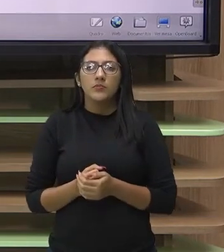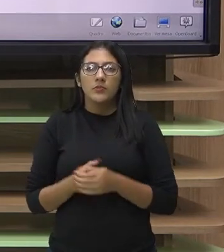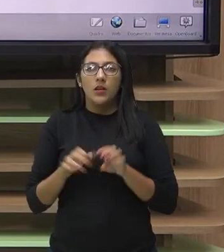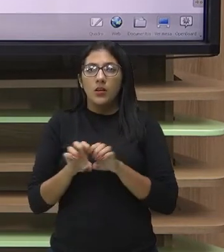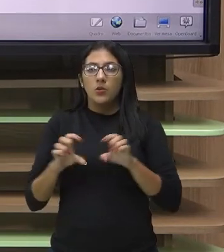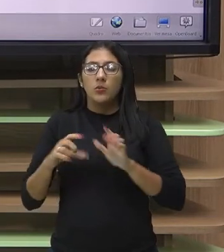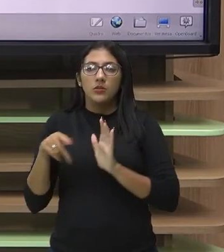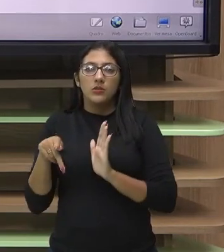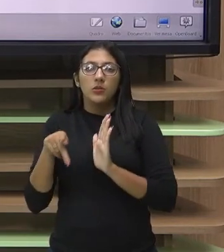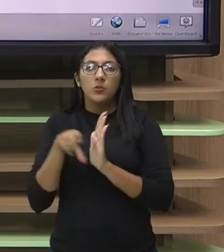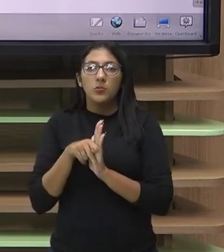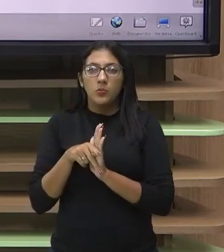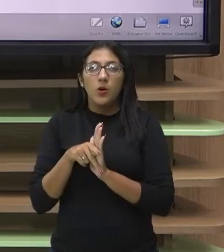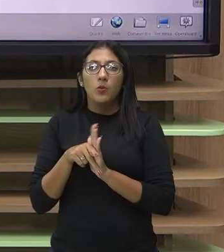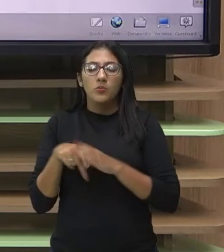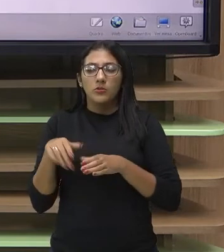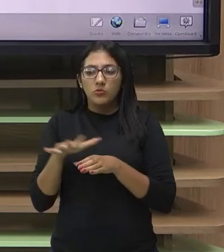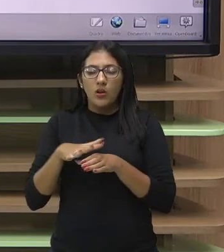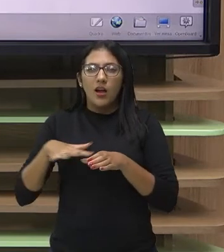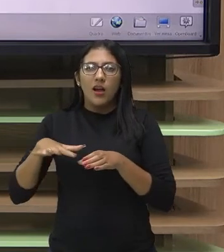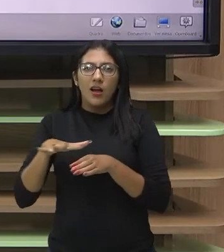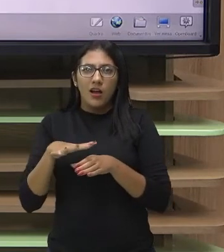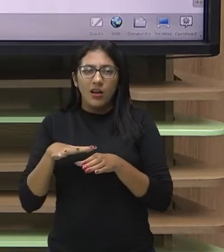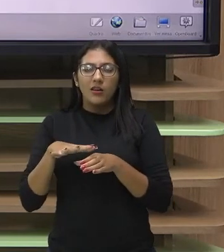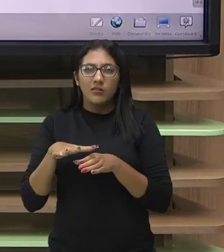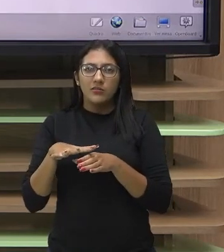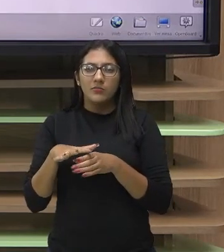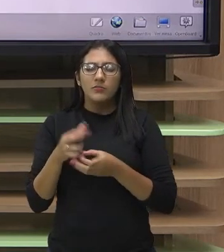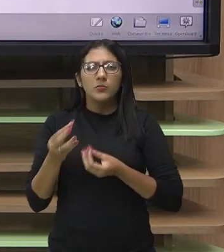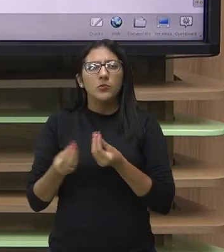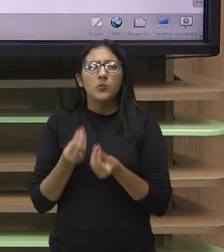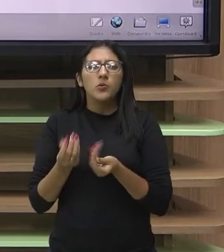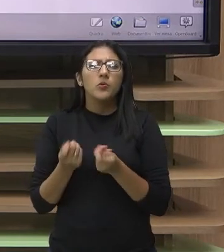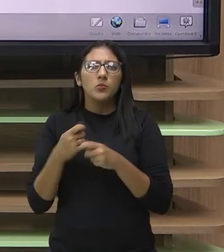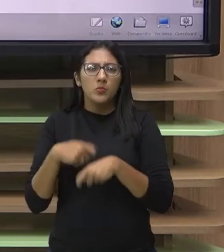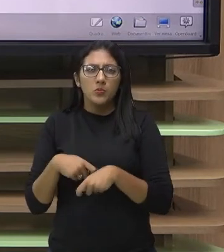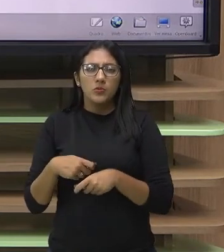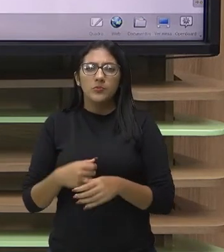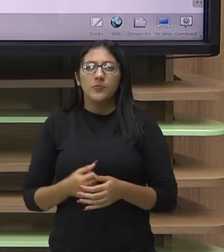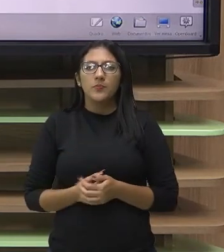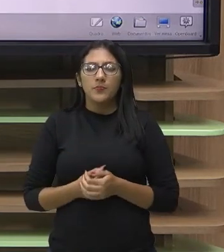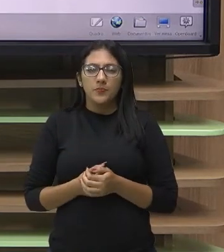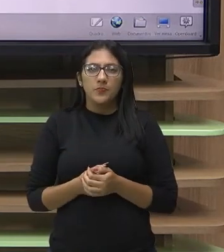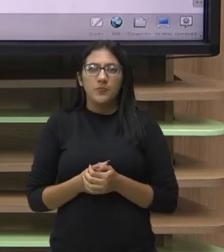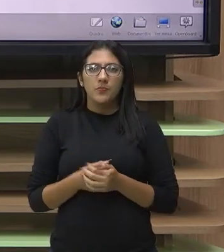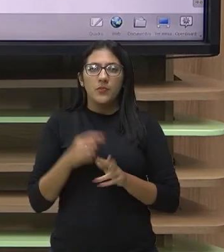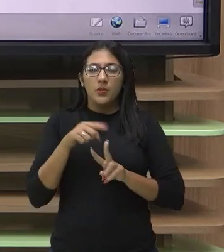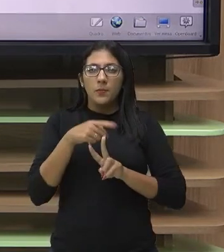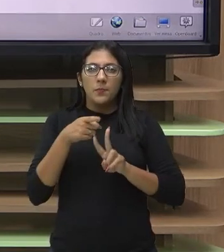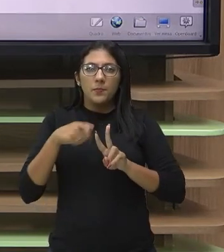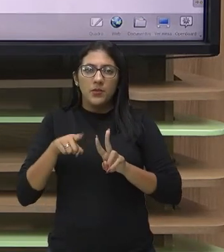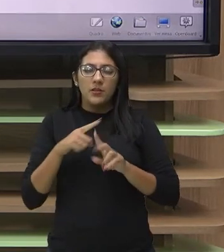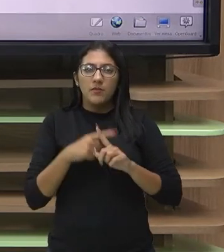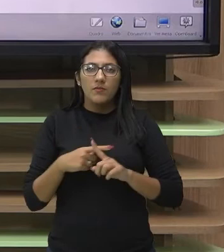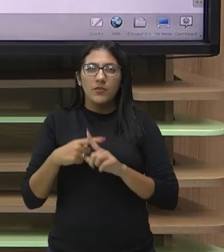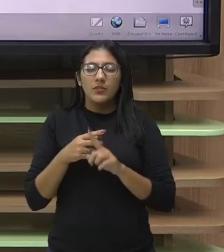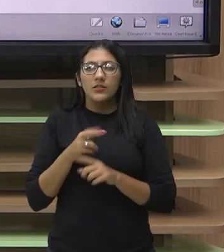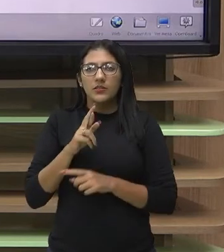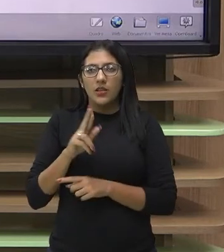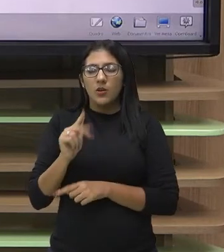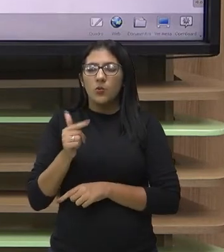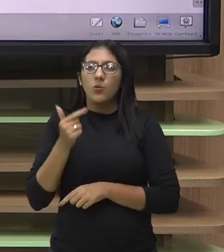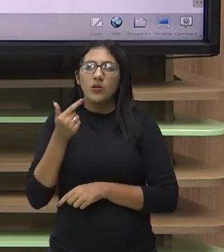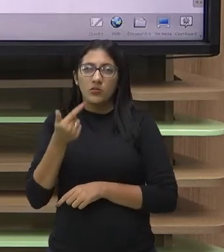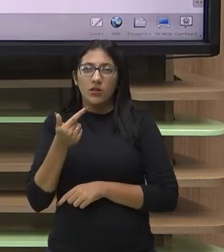para o cálculo da área de um círculo. Como é que eu calculo a área de um círculo? π vezes r elevado ao quadrado. Eu encontro a área